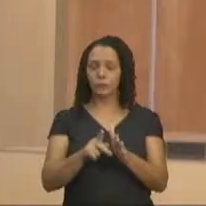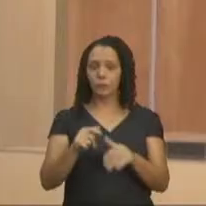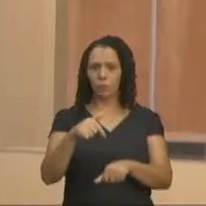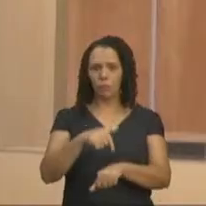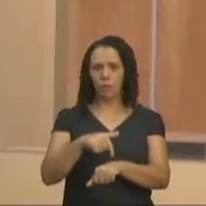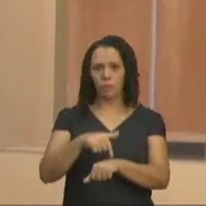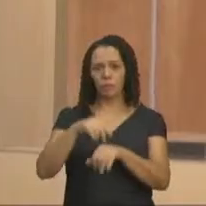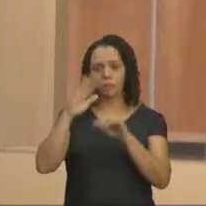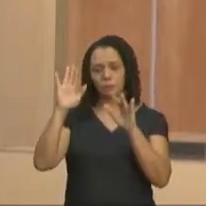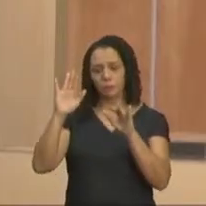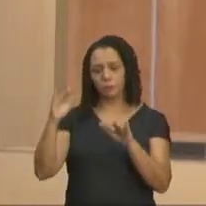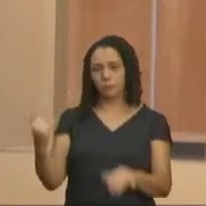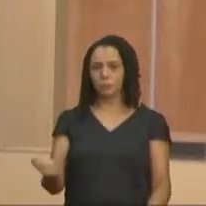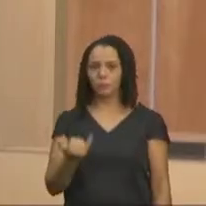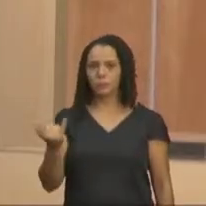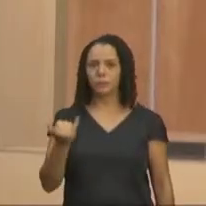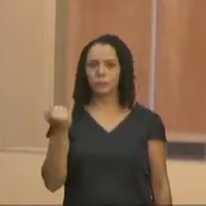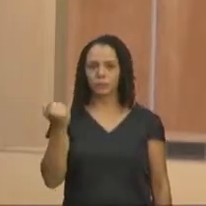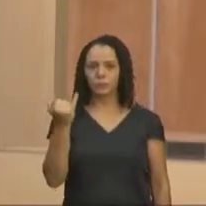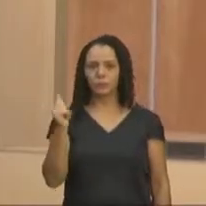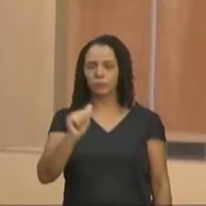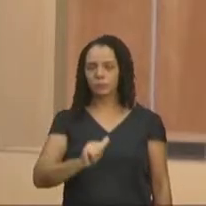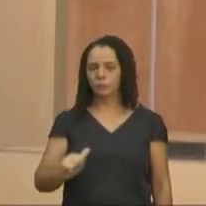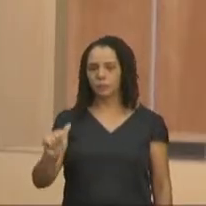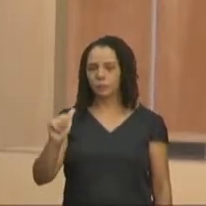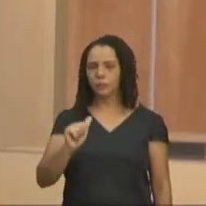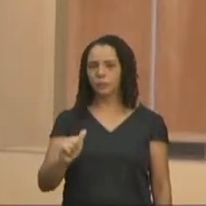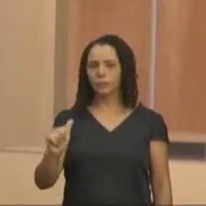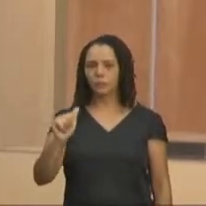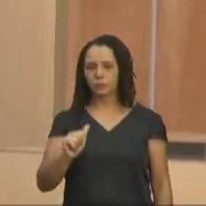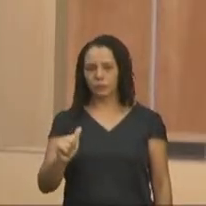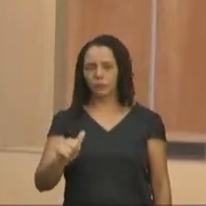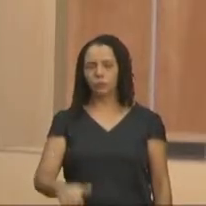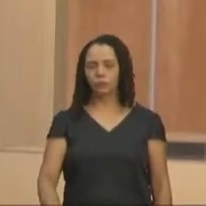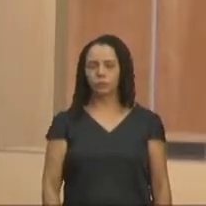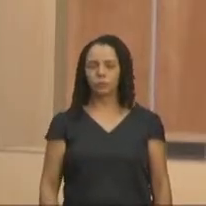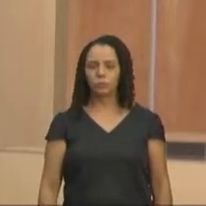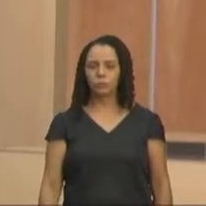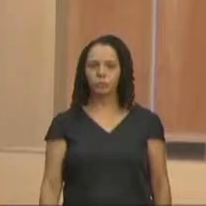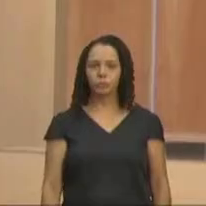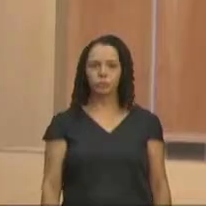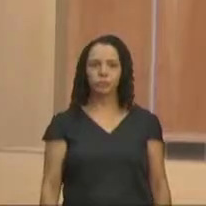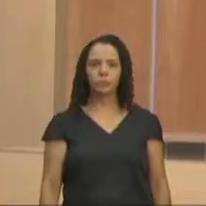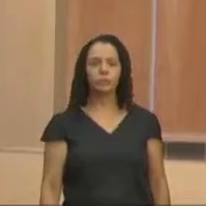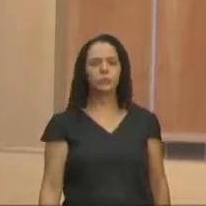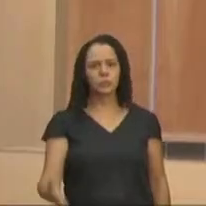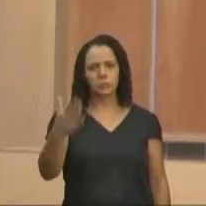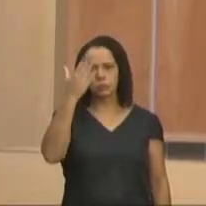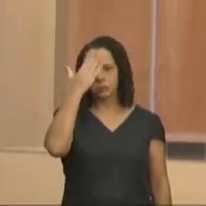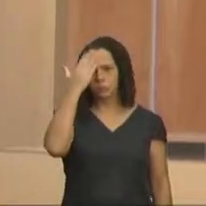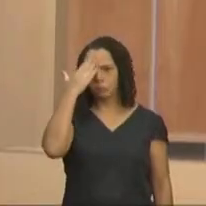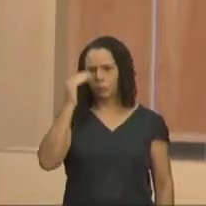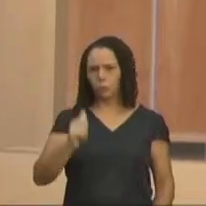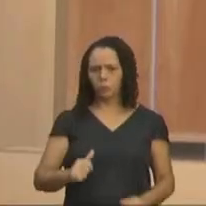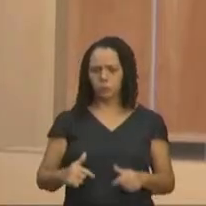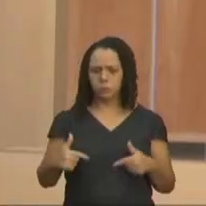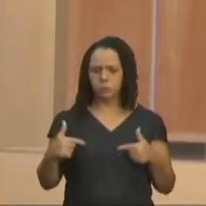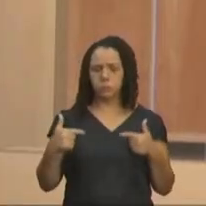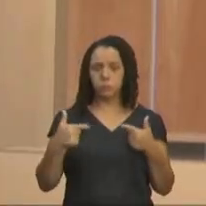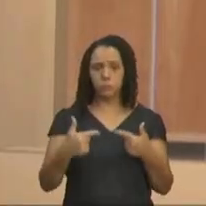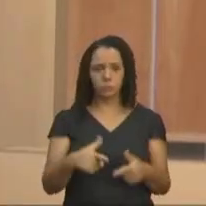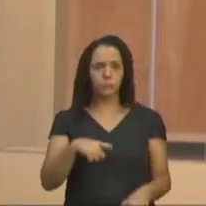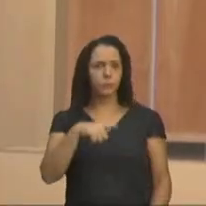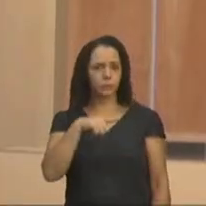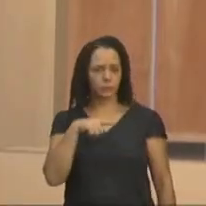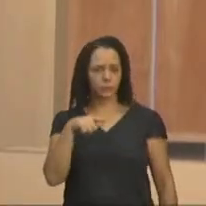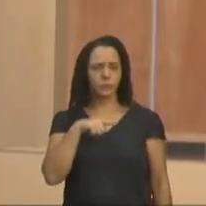momento tão importante para a Associação do Jardim Paraíso. A gente sabe o esforço que